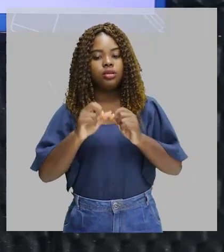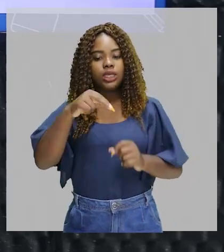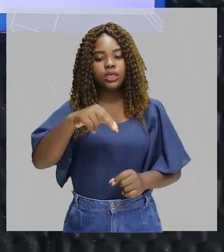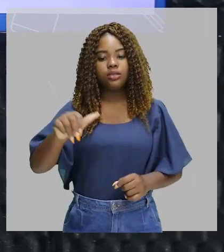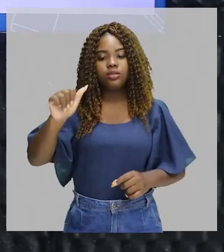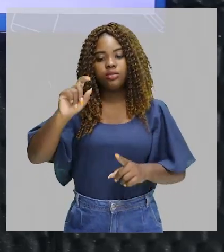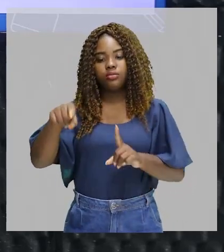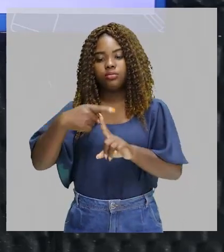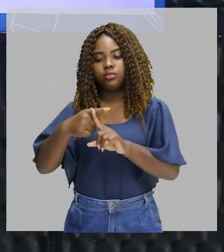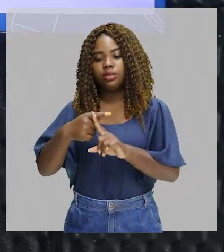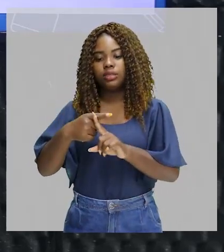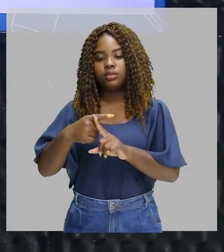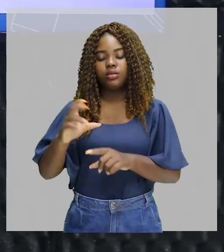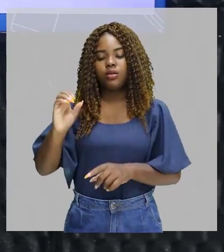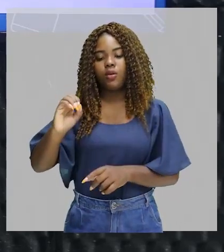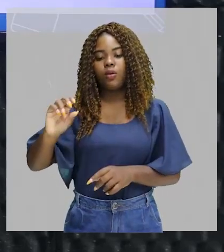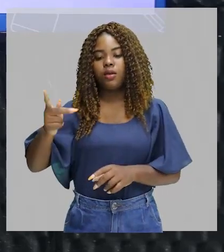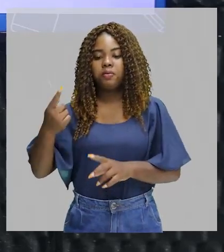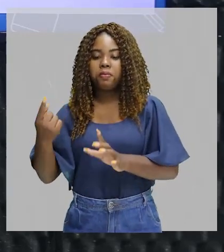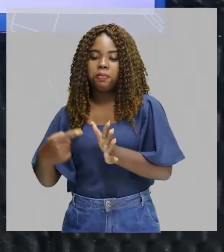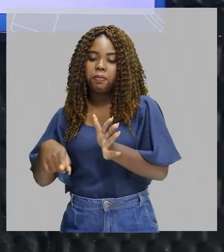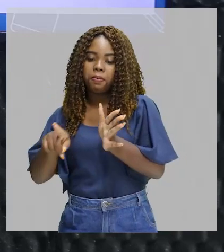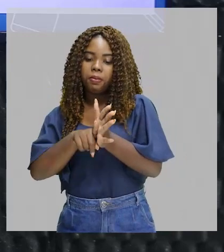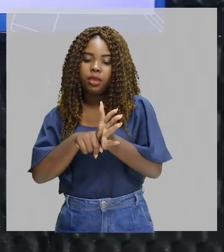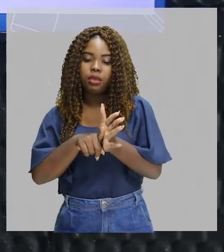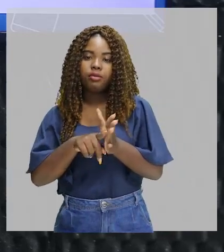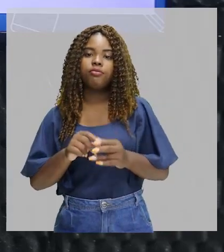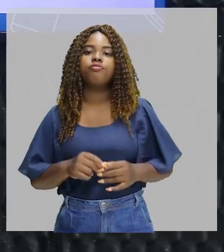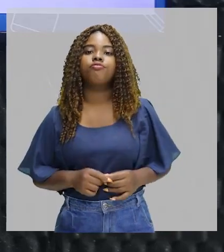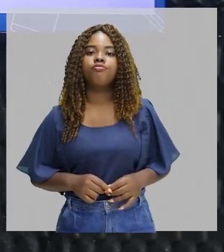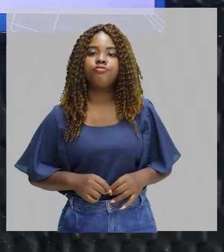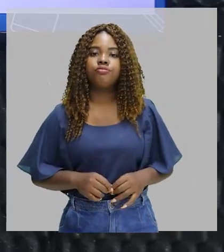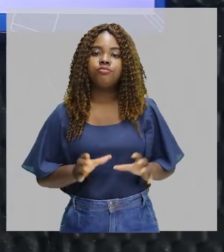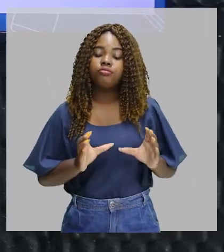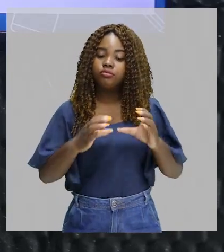Na+, e o grupo OH-. É o grupo